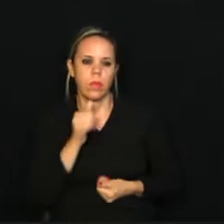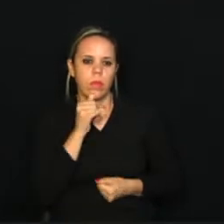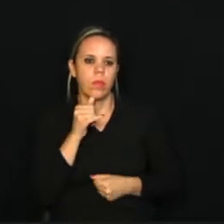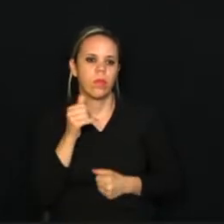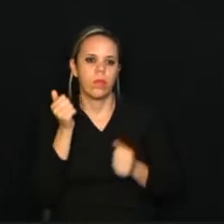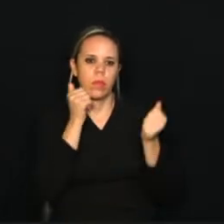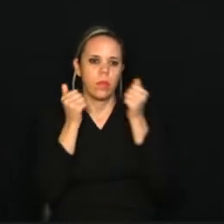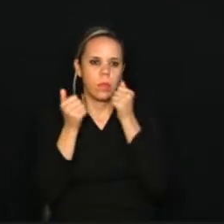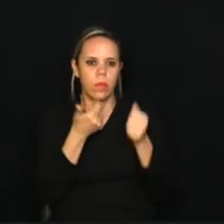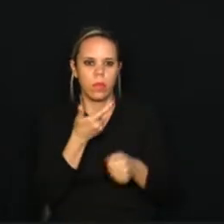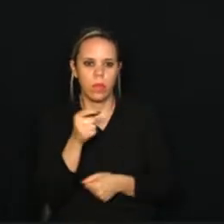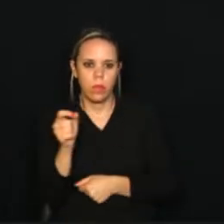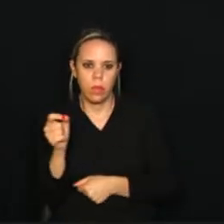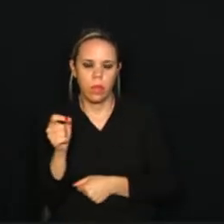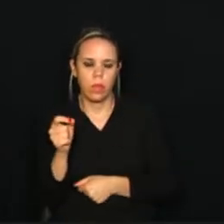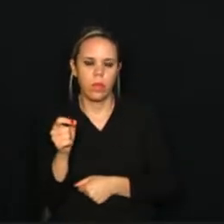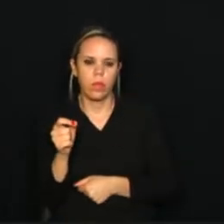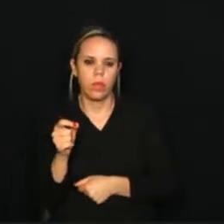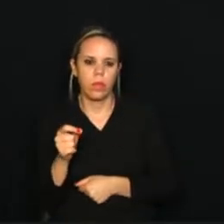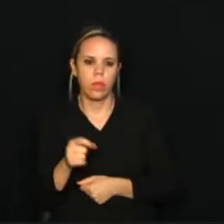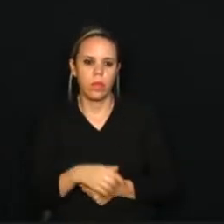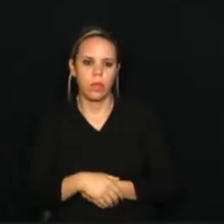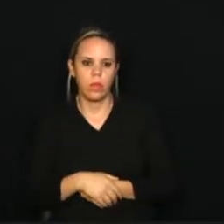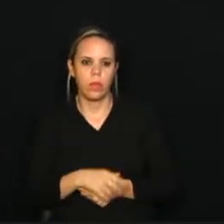de 2020, o déficit estava em